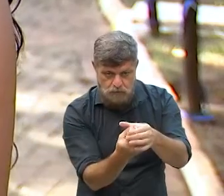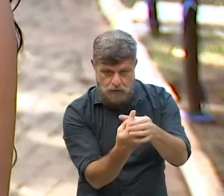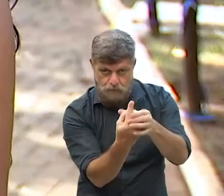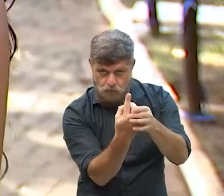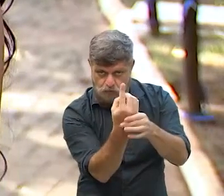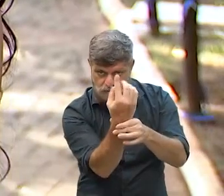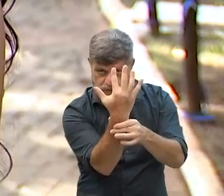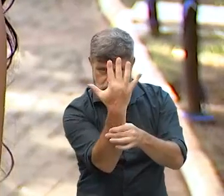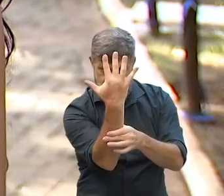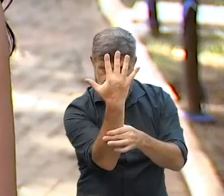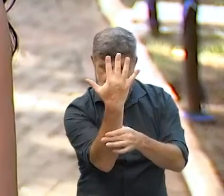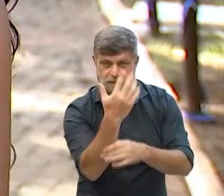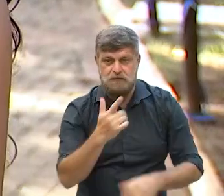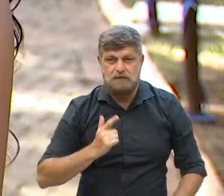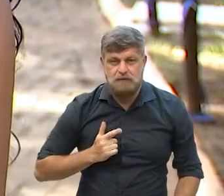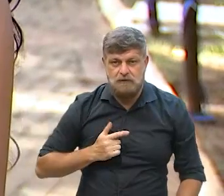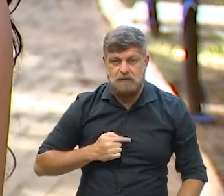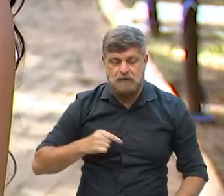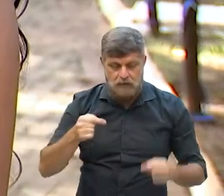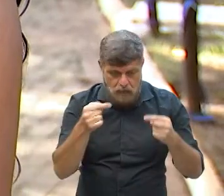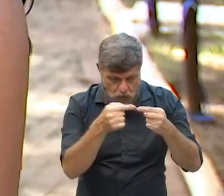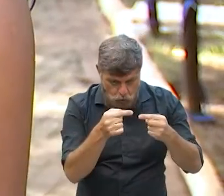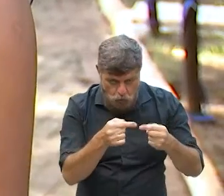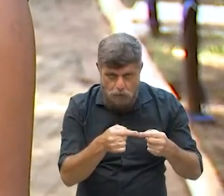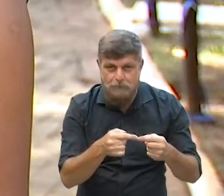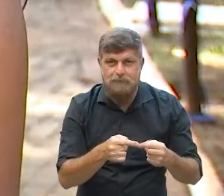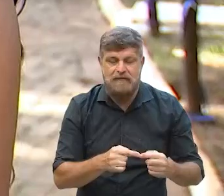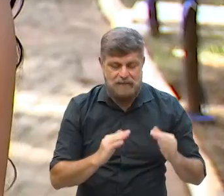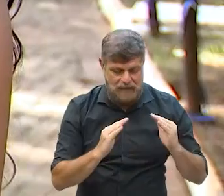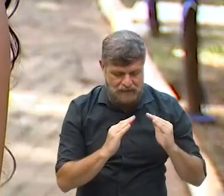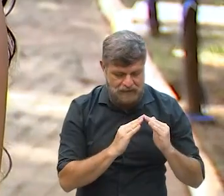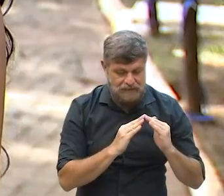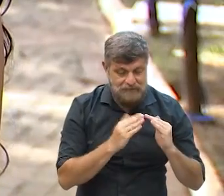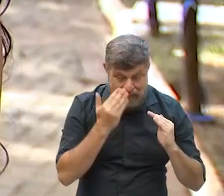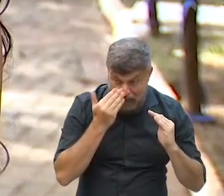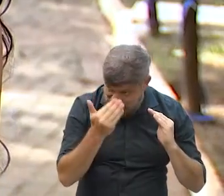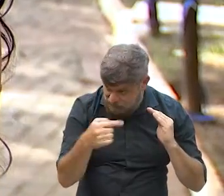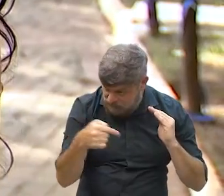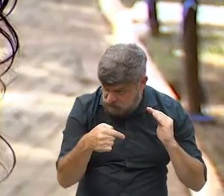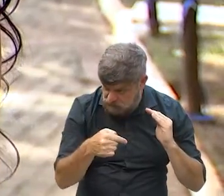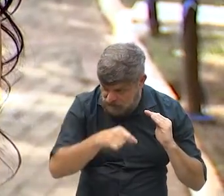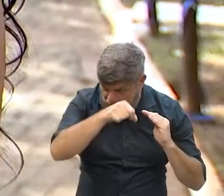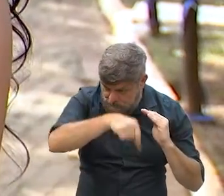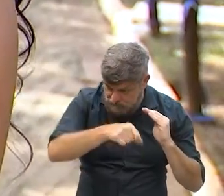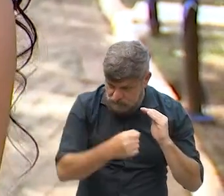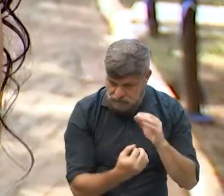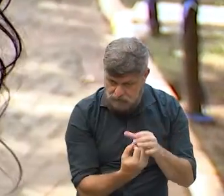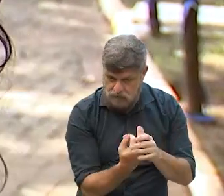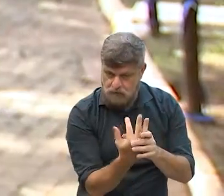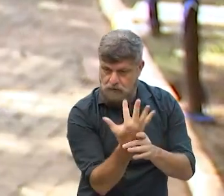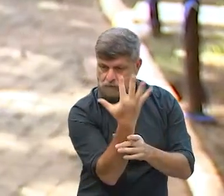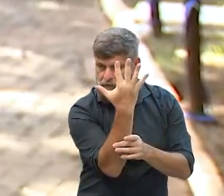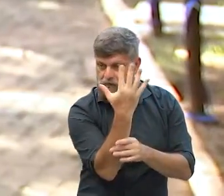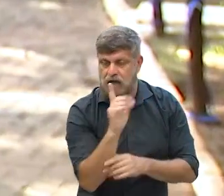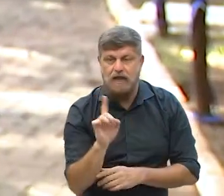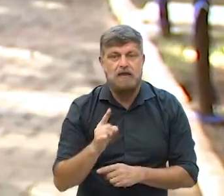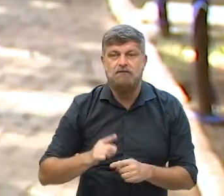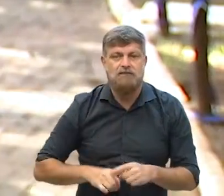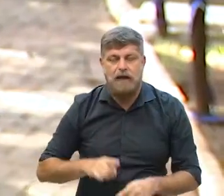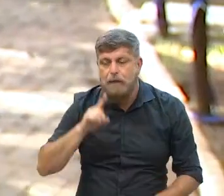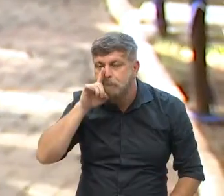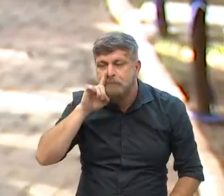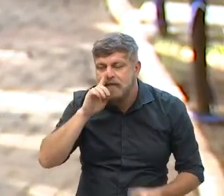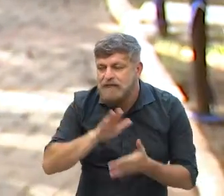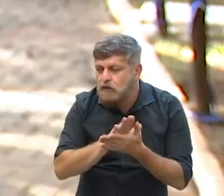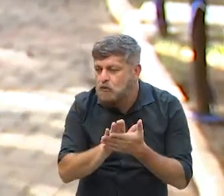mudas, né? Espécies adequadas, né? Vale ressaltar isso, que são espécies adequadas, que depois não vai trazer nenhum transtorno para o